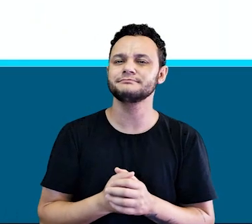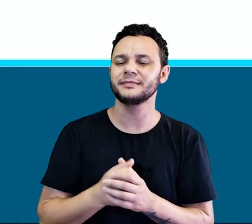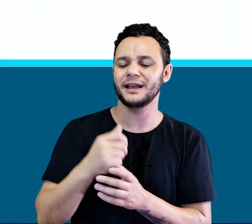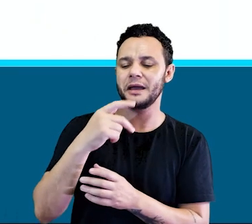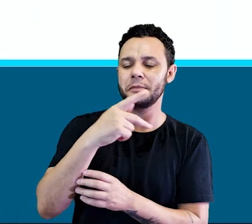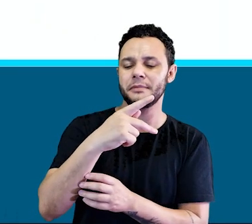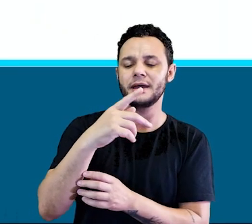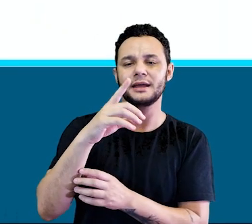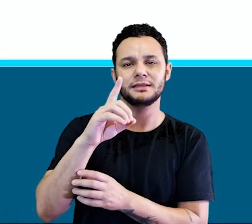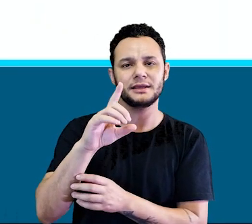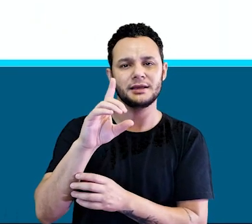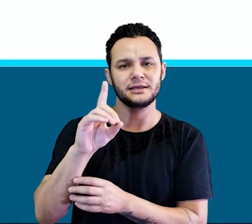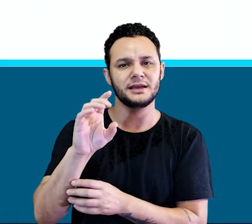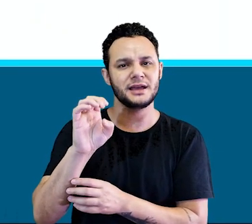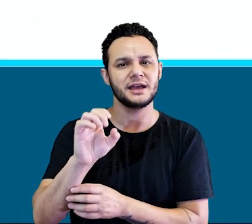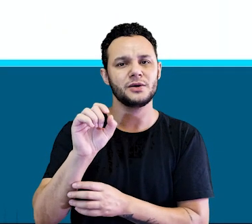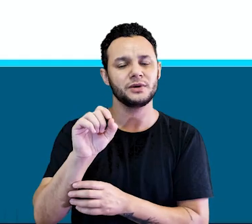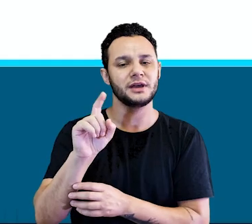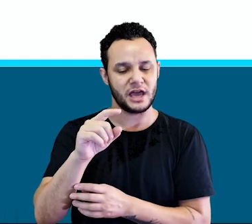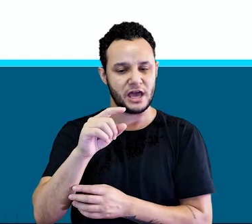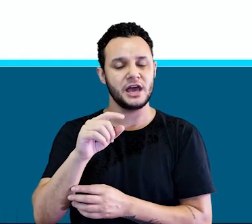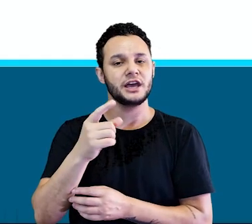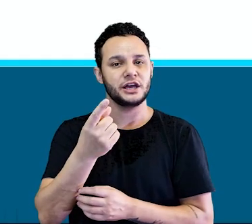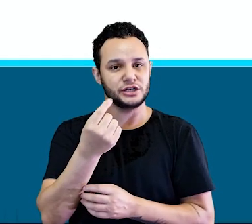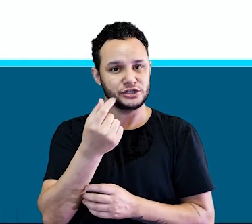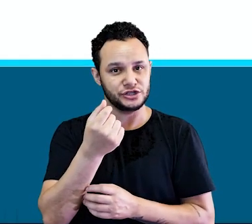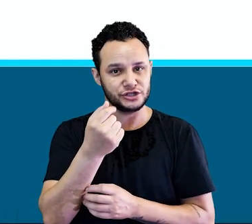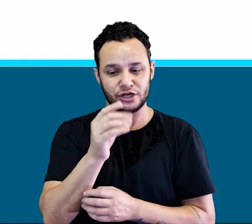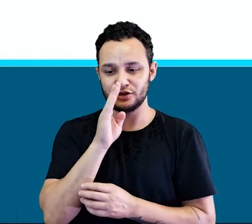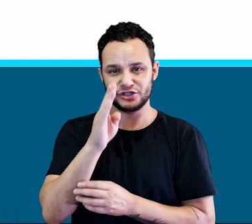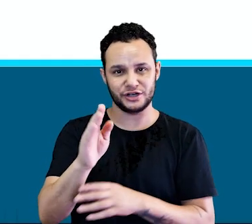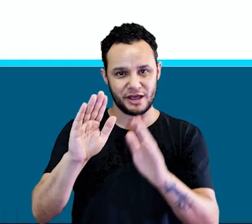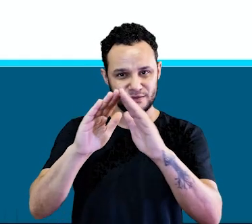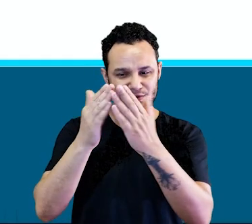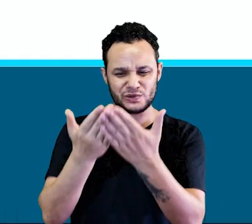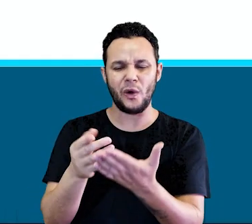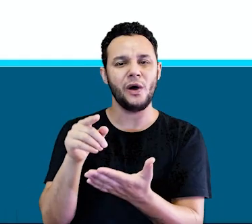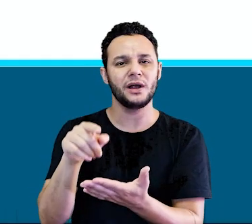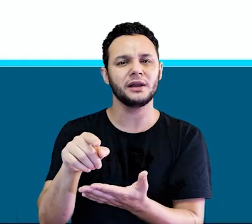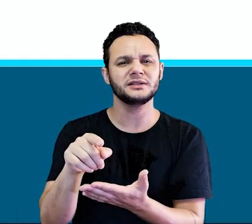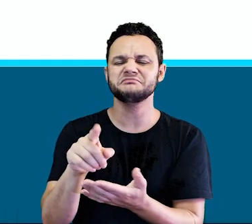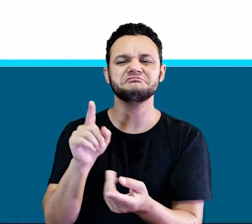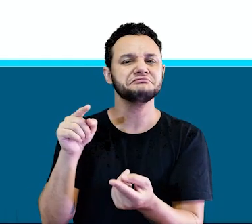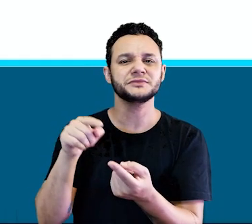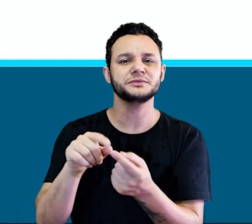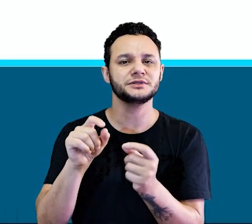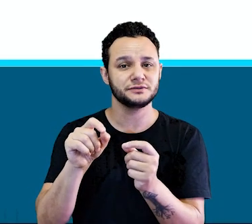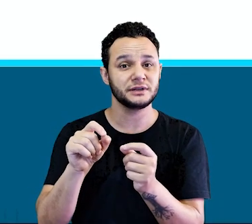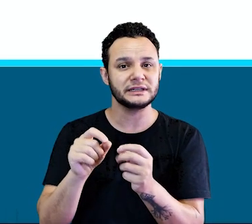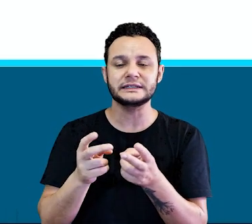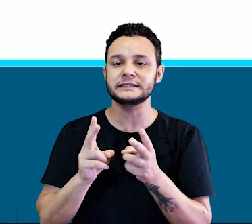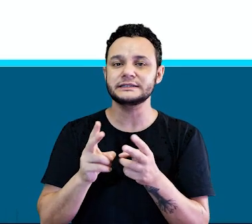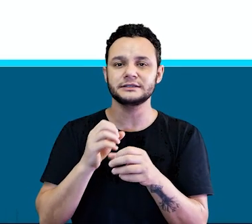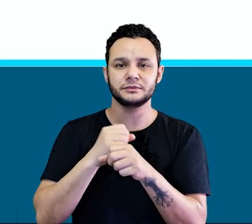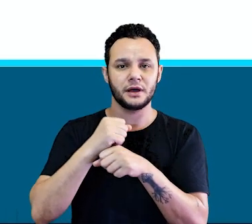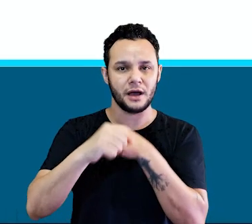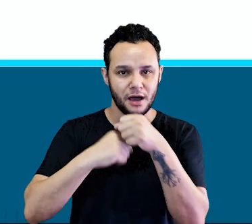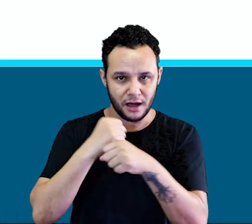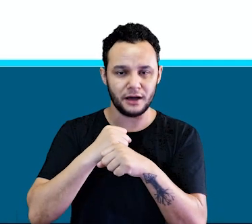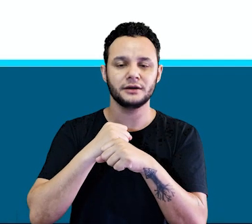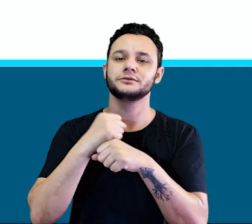módulo, né? O PDDE, que é o programa Dinheiro Direto na Escola, ele consiste em quê? Na